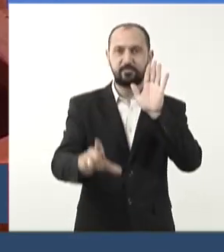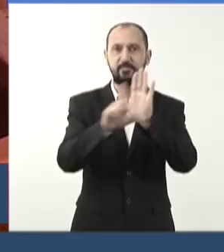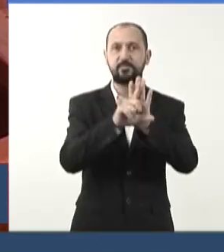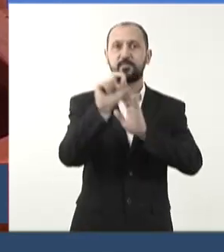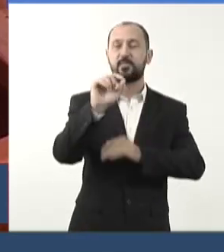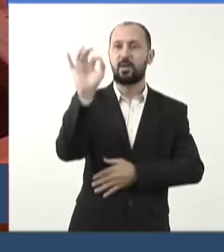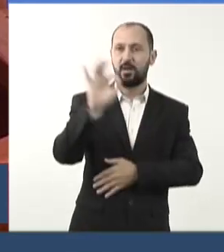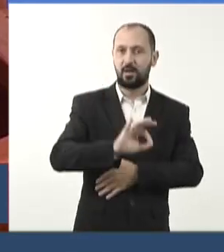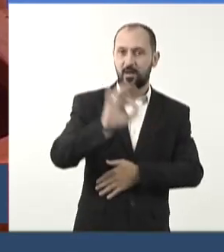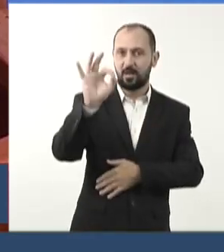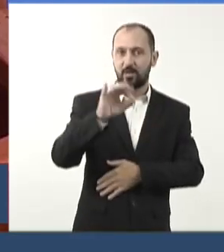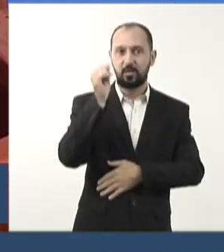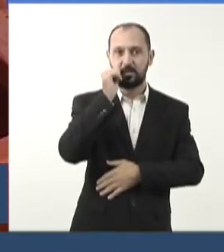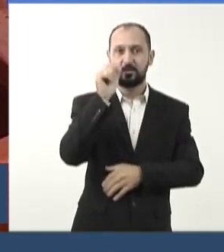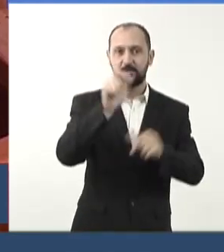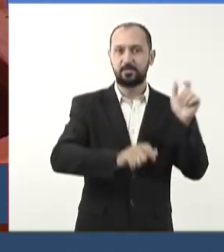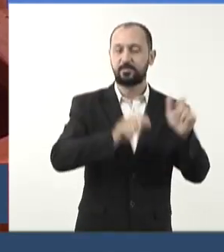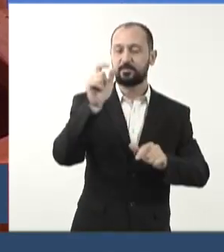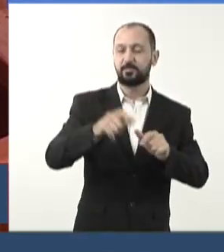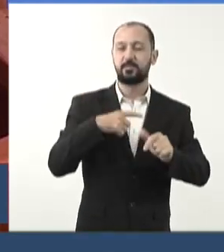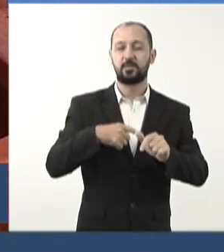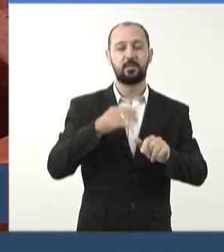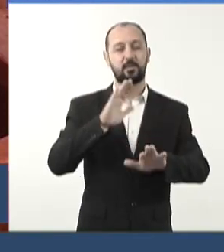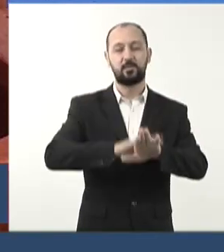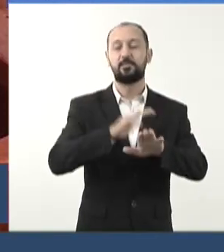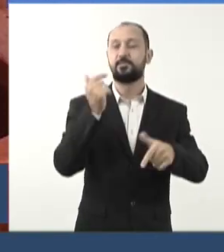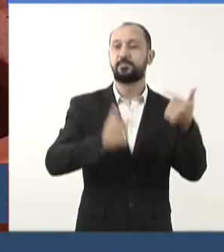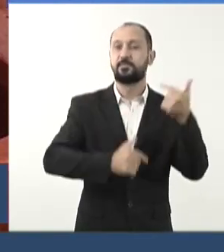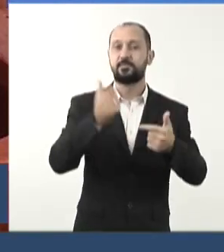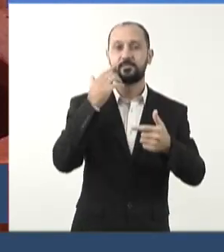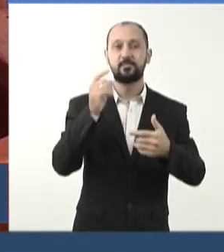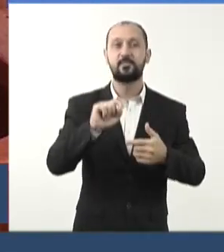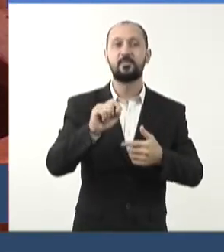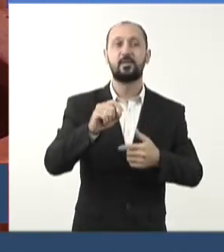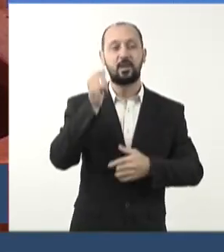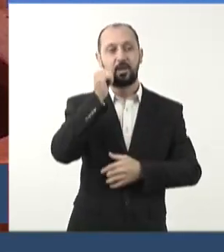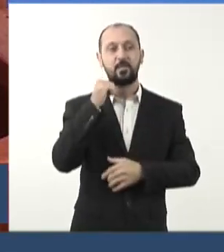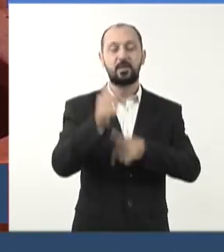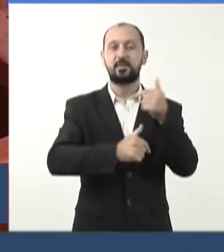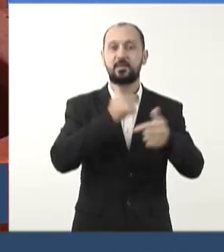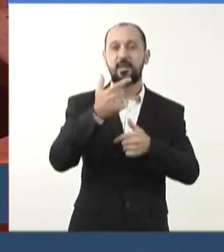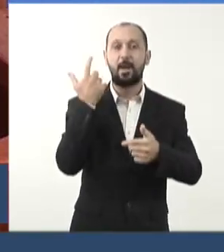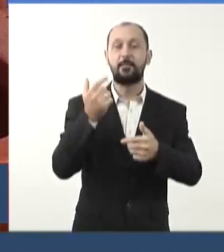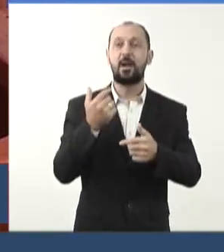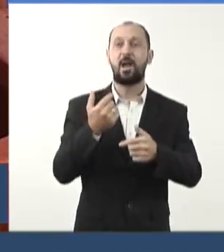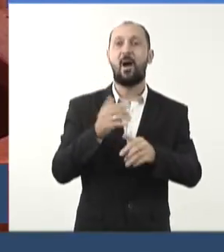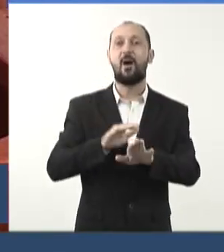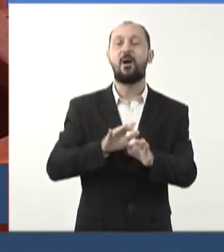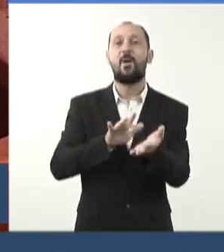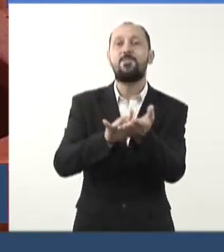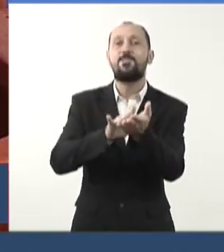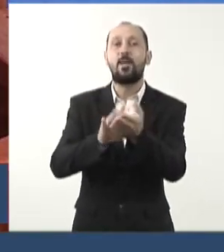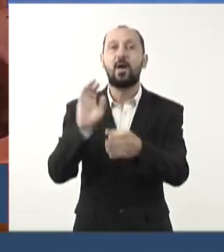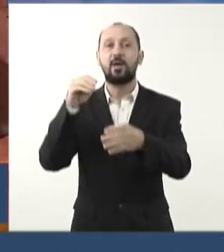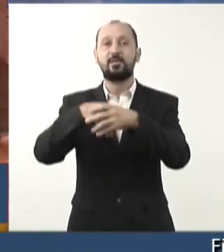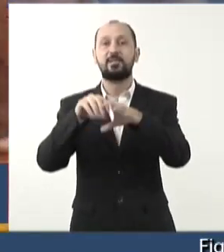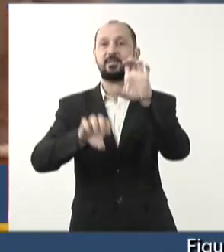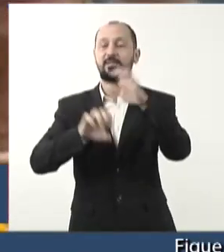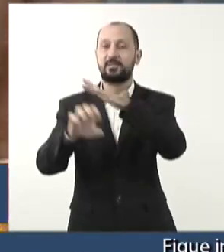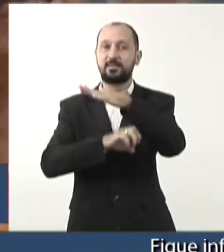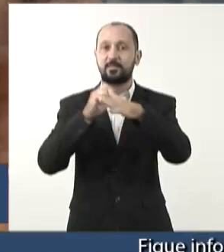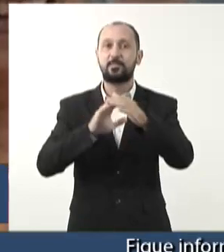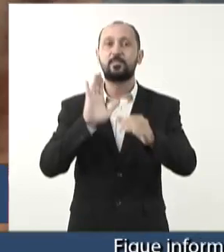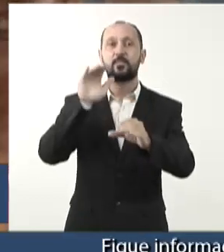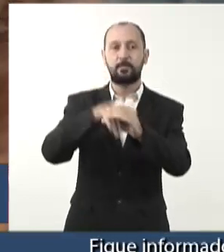das cotas para as mulheres na política, que faz mulheres se trabalhar como laranja nas suas campanhas para se